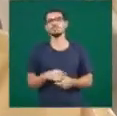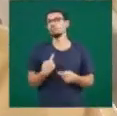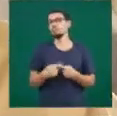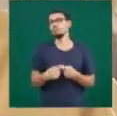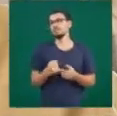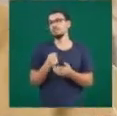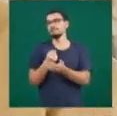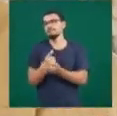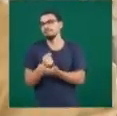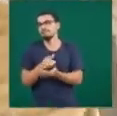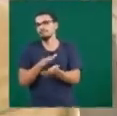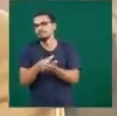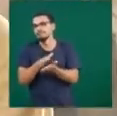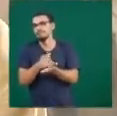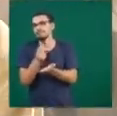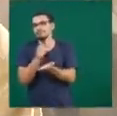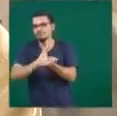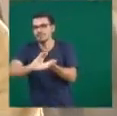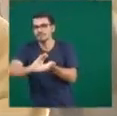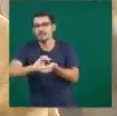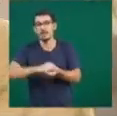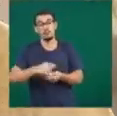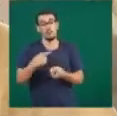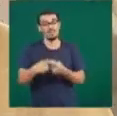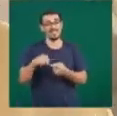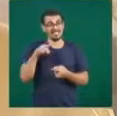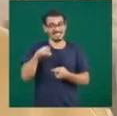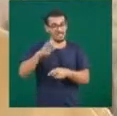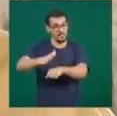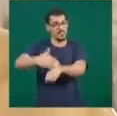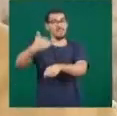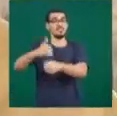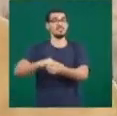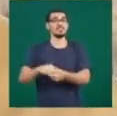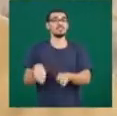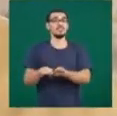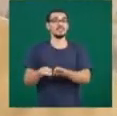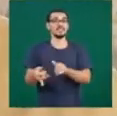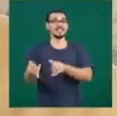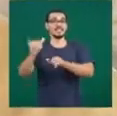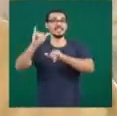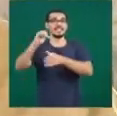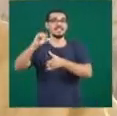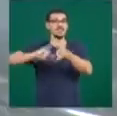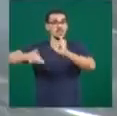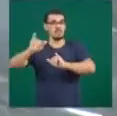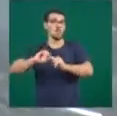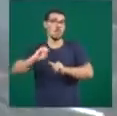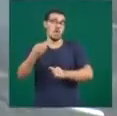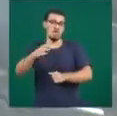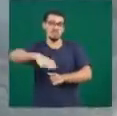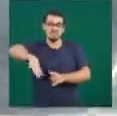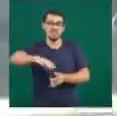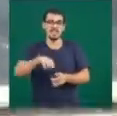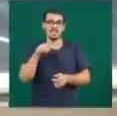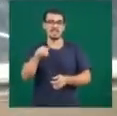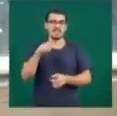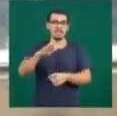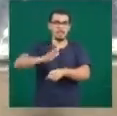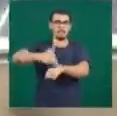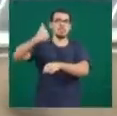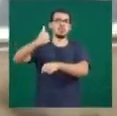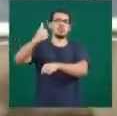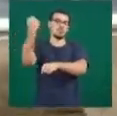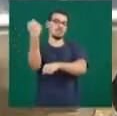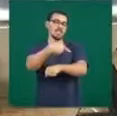painel fotovoltaico multijunção é mais eficiente. Tanto em condições de laboratório, como de campo, o módulo tem maior rendimento do que